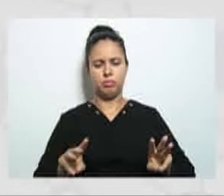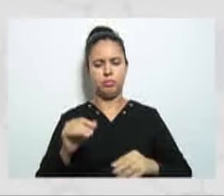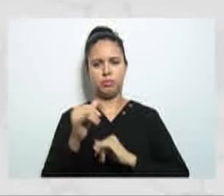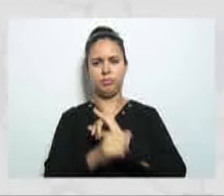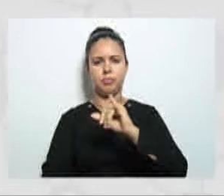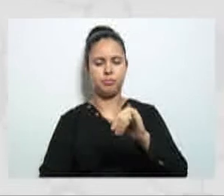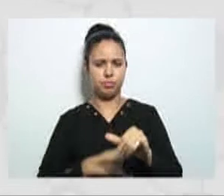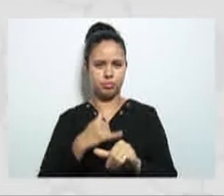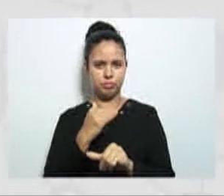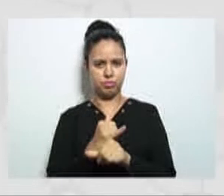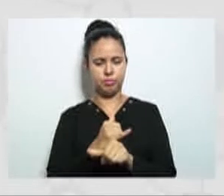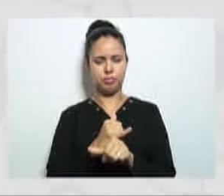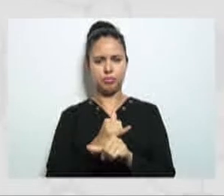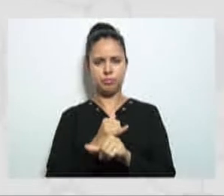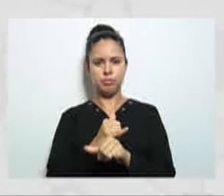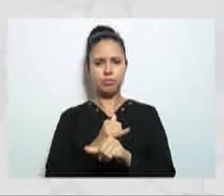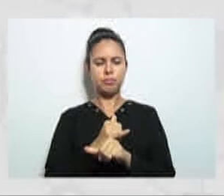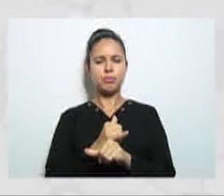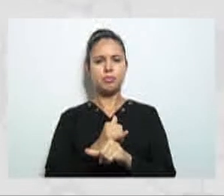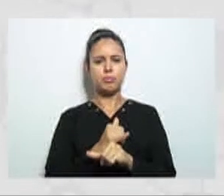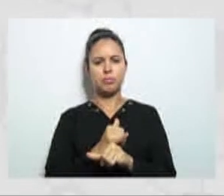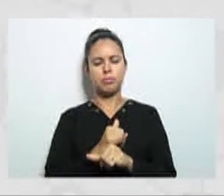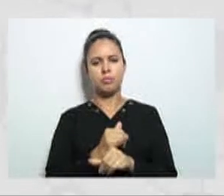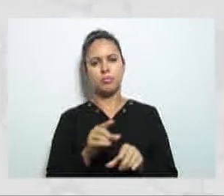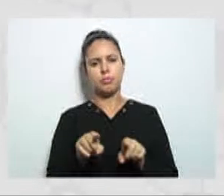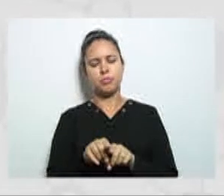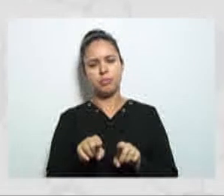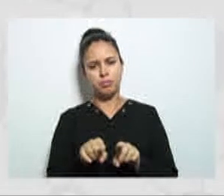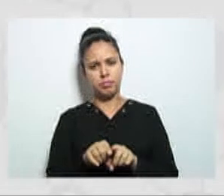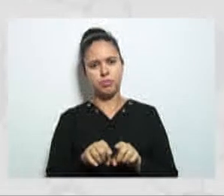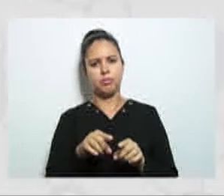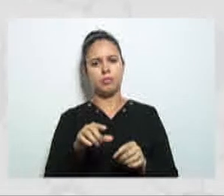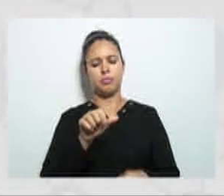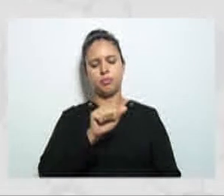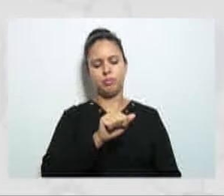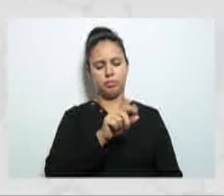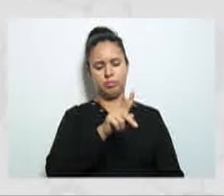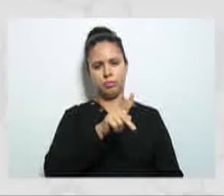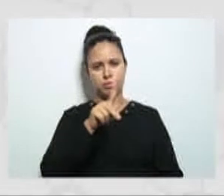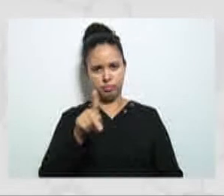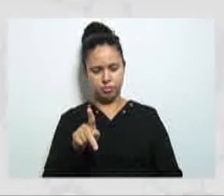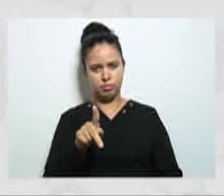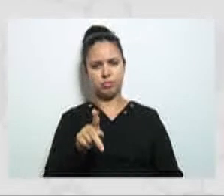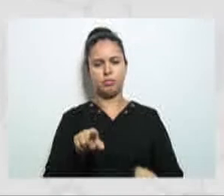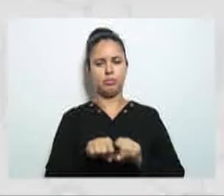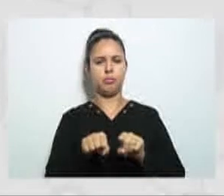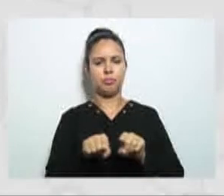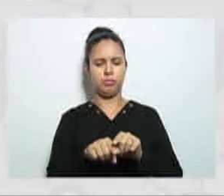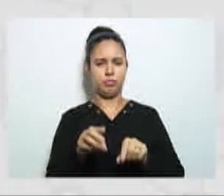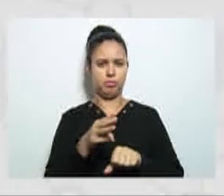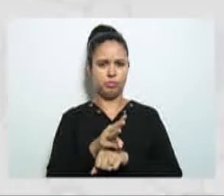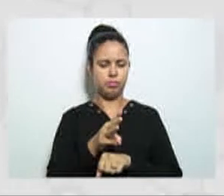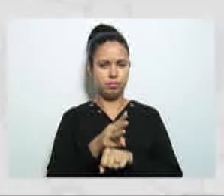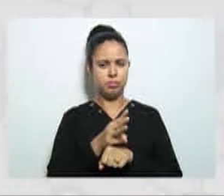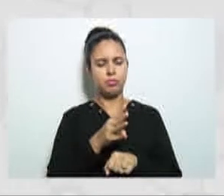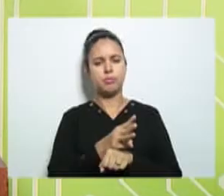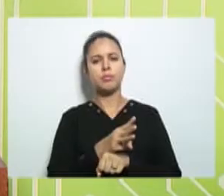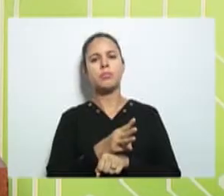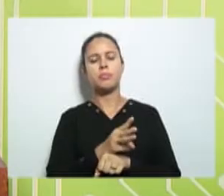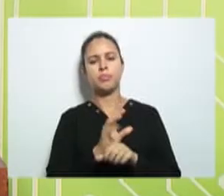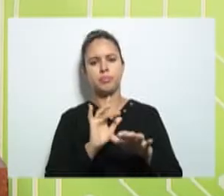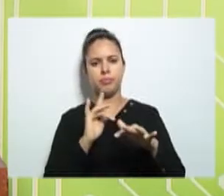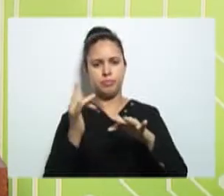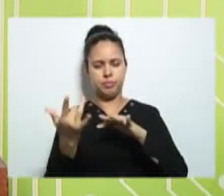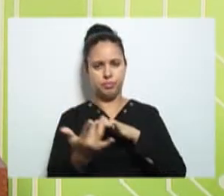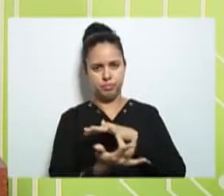internet. Navegador de... Perfeito, professor. Os aplicativos, apps, exatamente. Facebook, WhatsApp. O que o WhatsApp é? O que eu aprendi